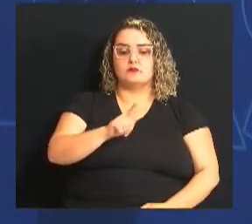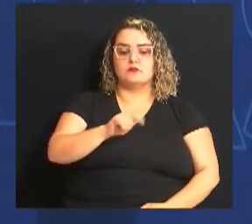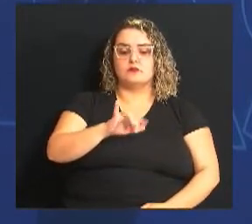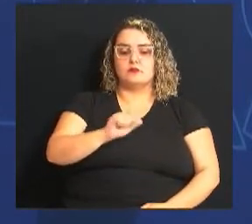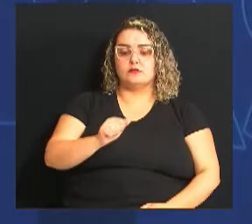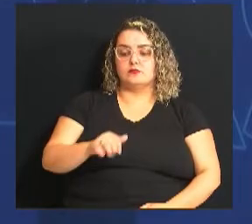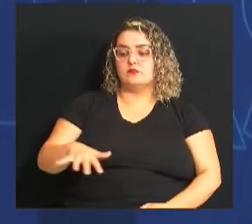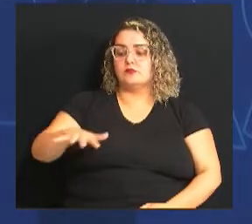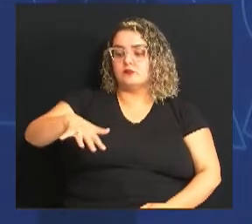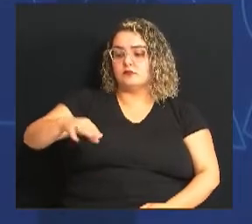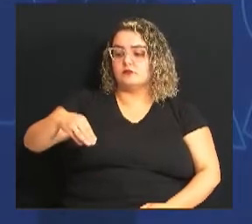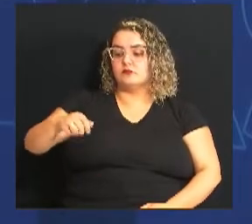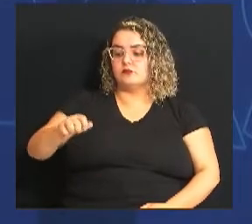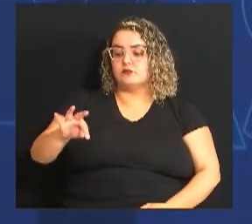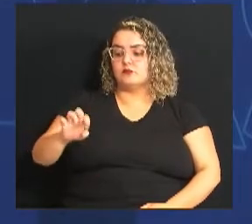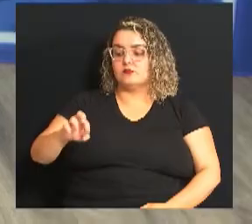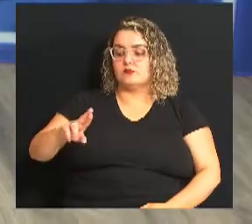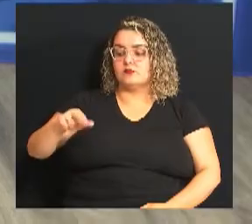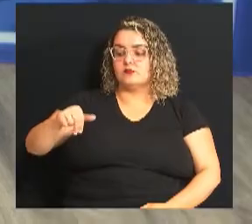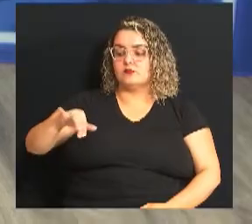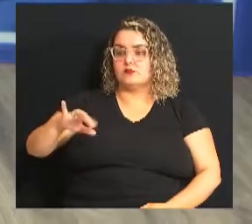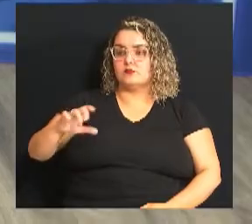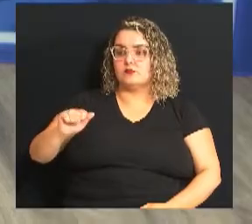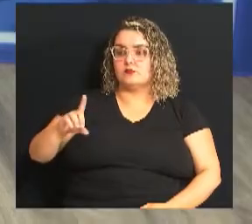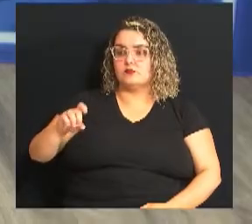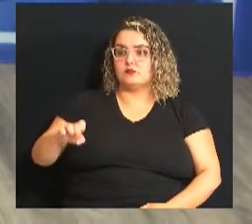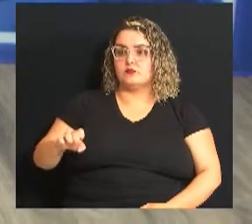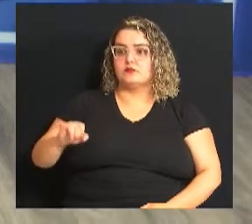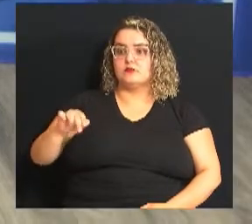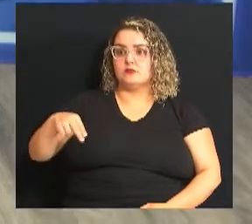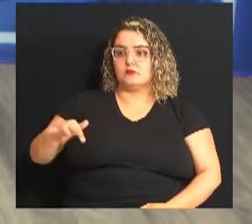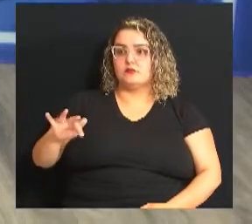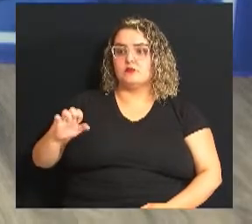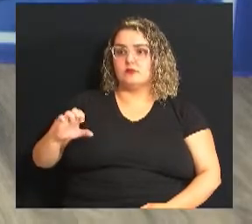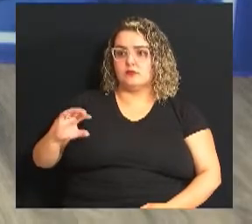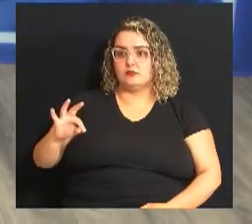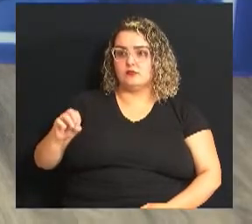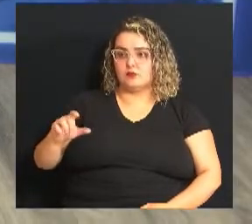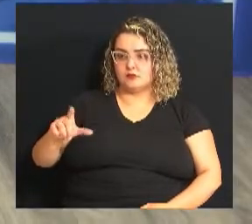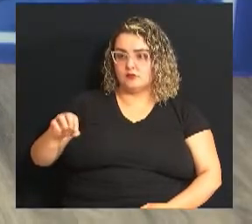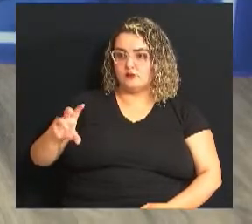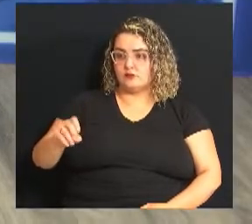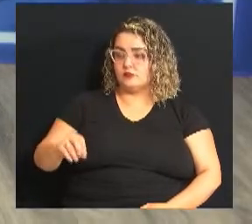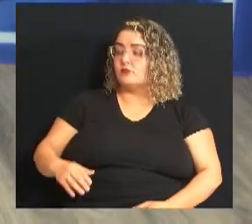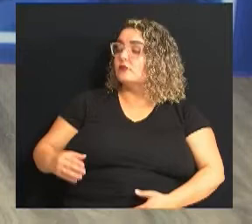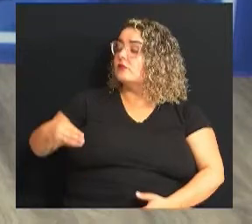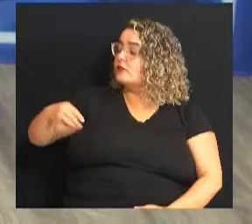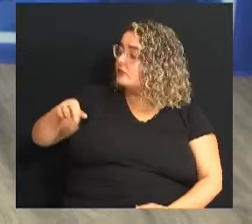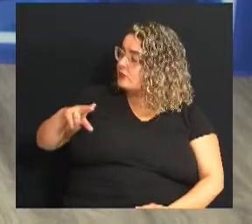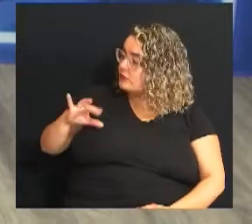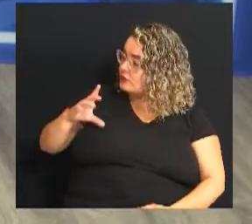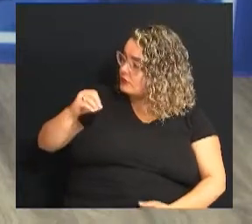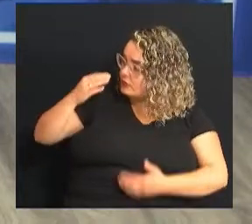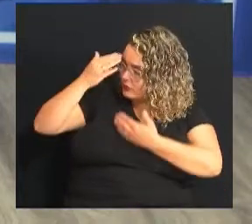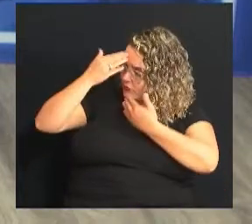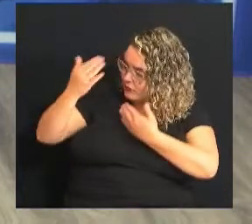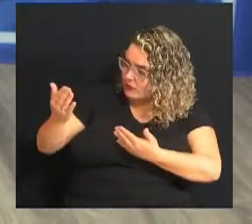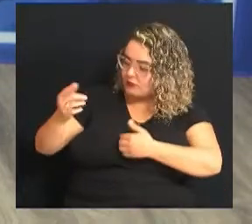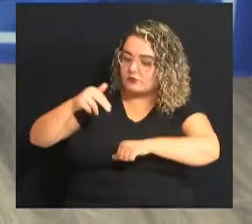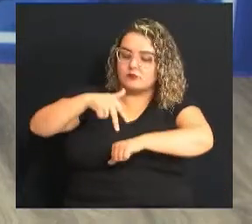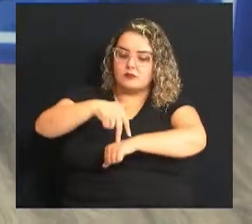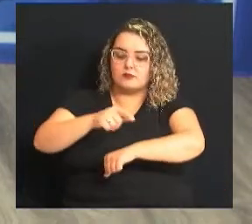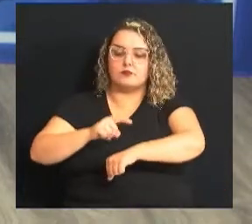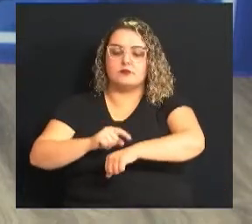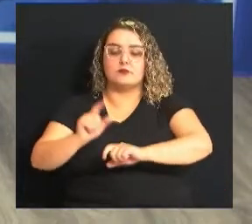Brasileira de Infectologia. Então, Marcelo, primeiramente, muito obrigado pela disponibilidade do seu tempo com a TV Câmara Campinas, com o